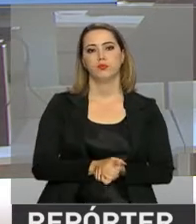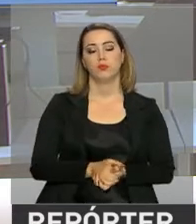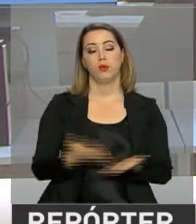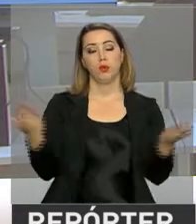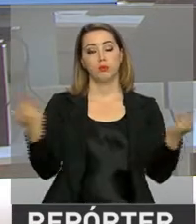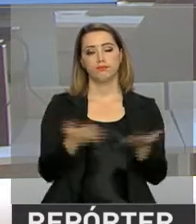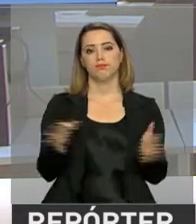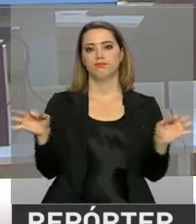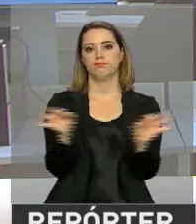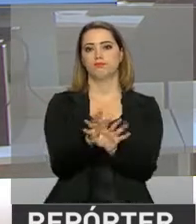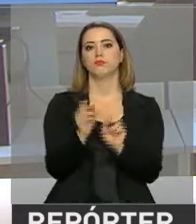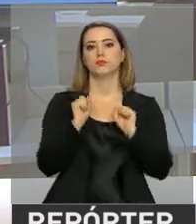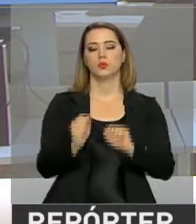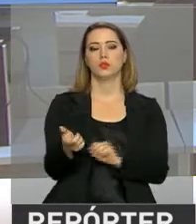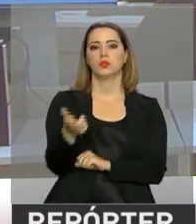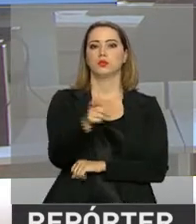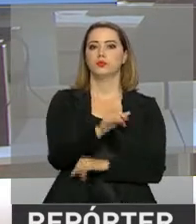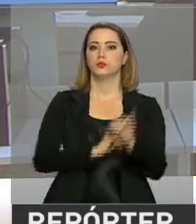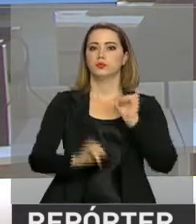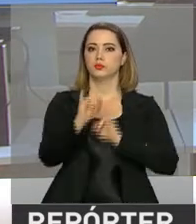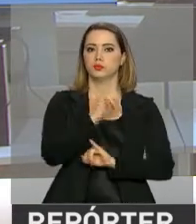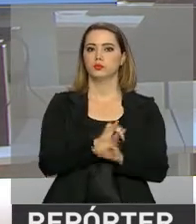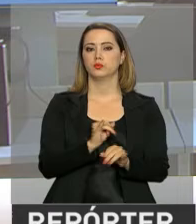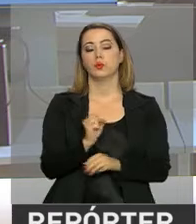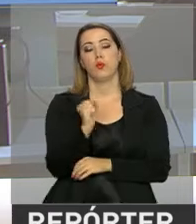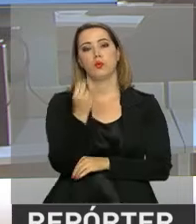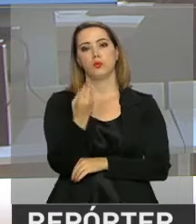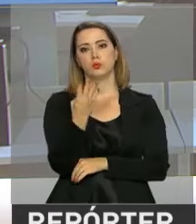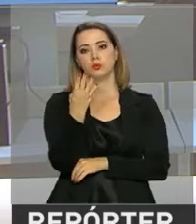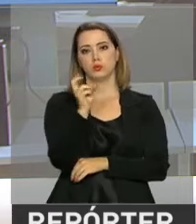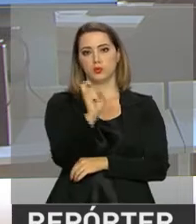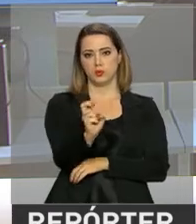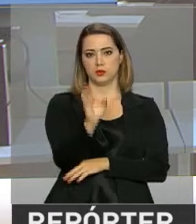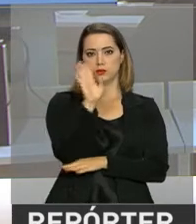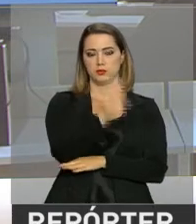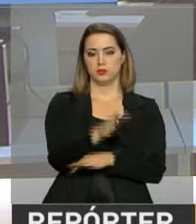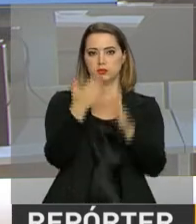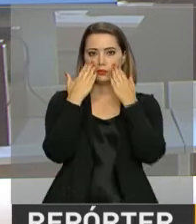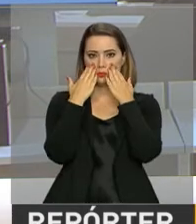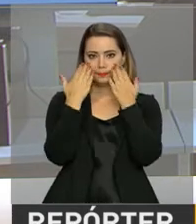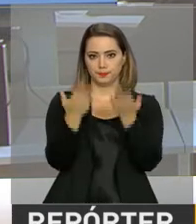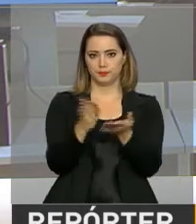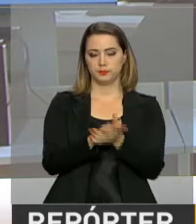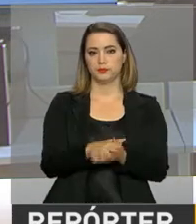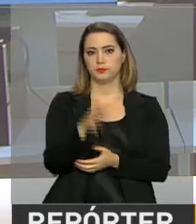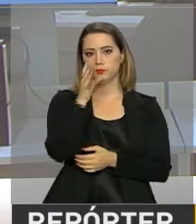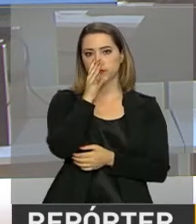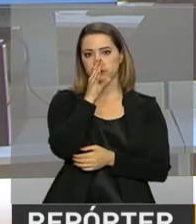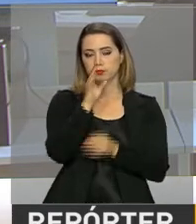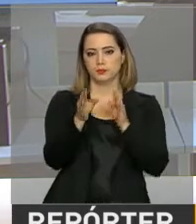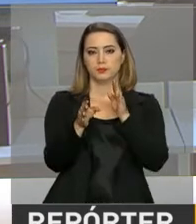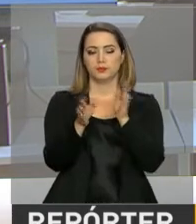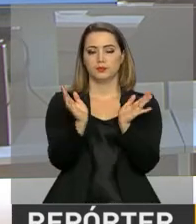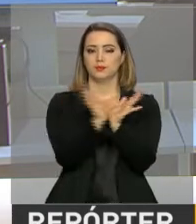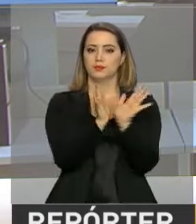aqui. Podemos voltar a qualquer momento com outras informações ou às 5 da tarde na próxima edição. Acompanhe as